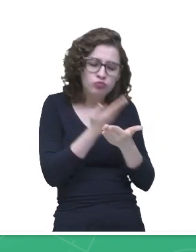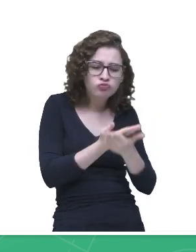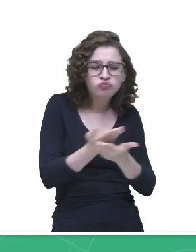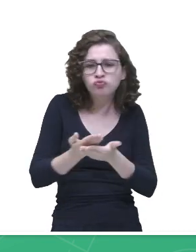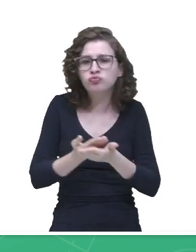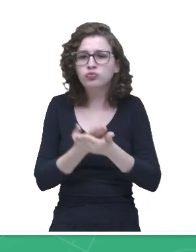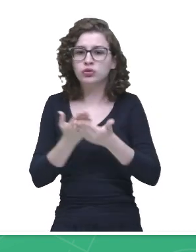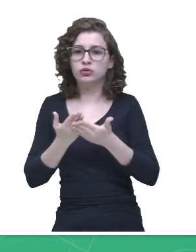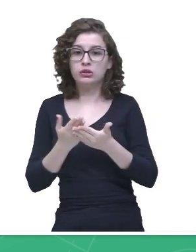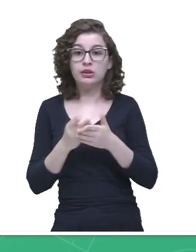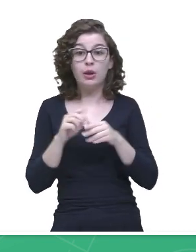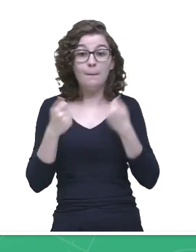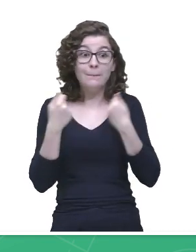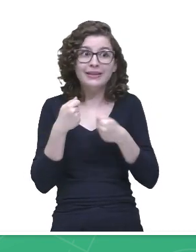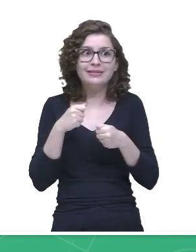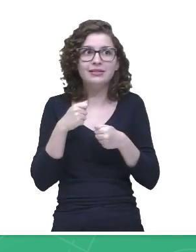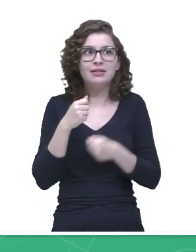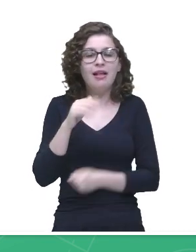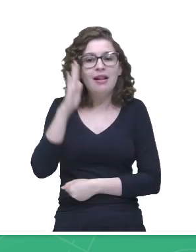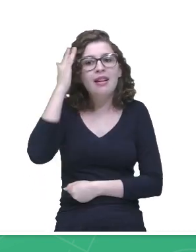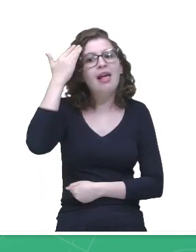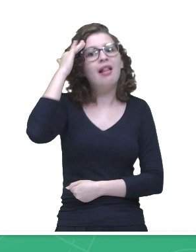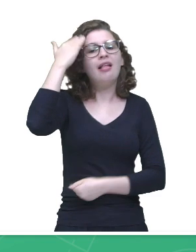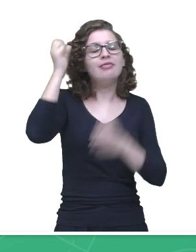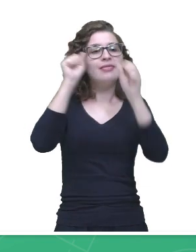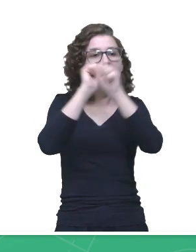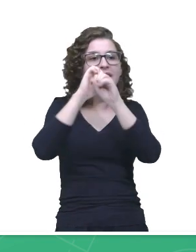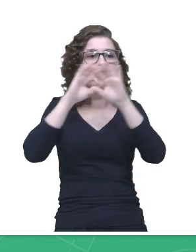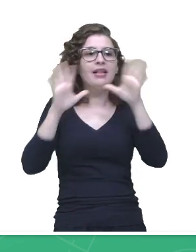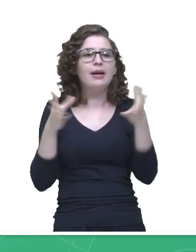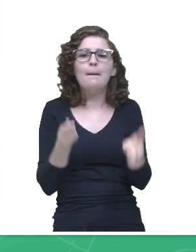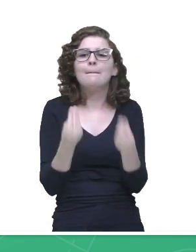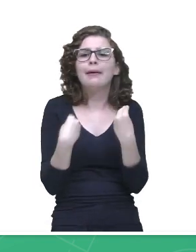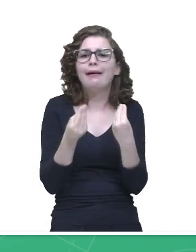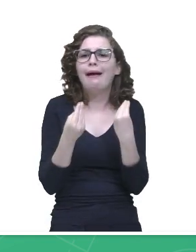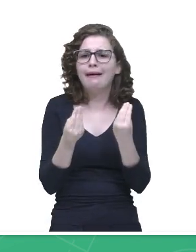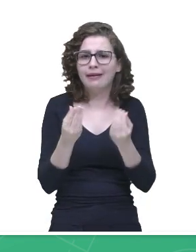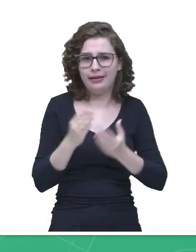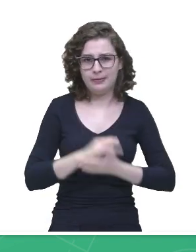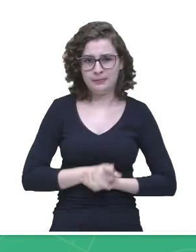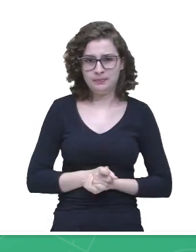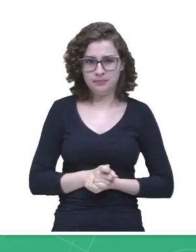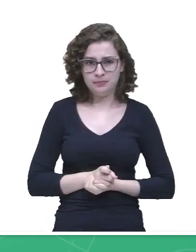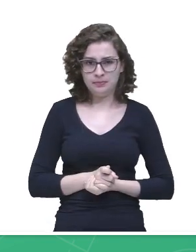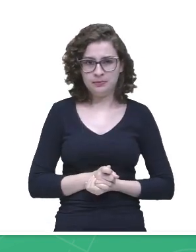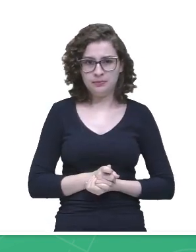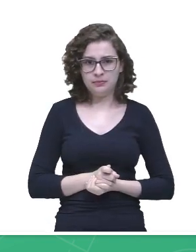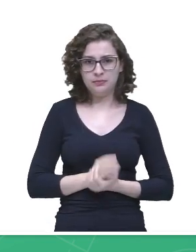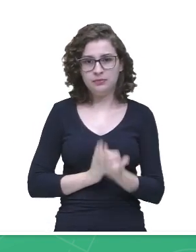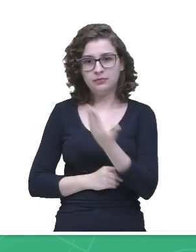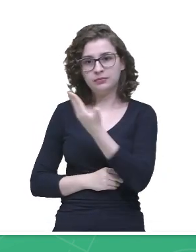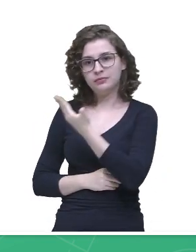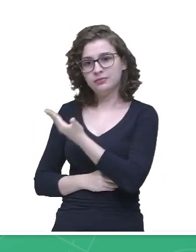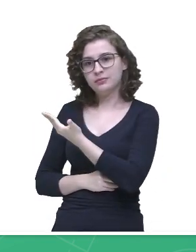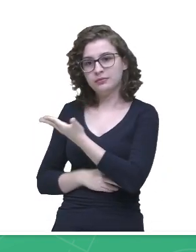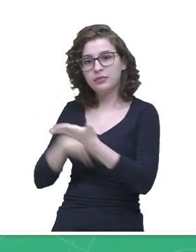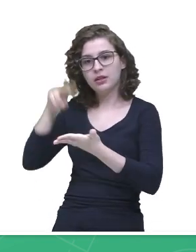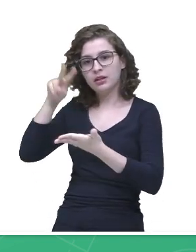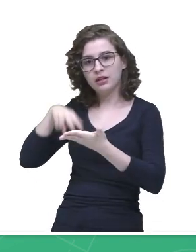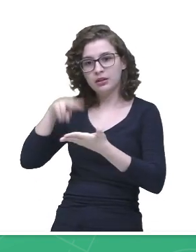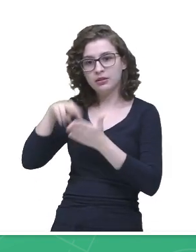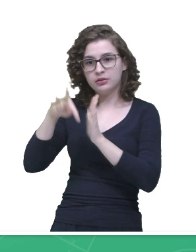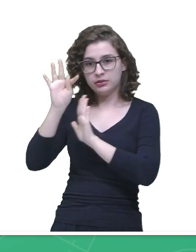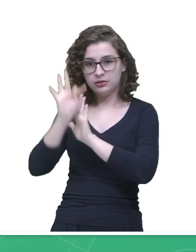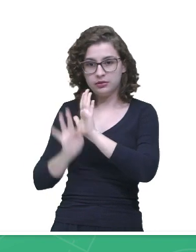de entender para que serve o tempo verbal. Então, nós temos aqui, el pretérito perfecto compuesto.